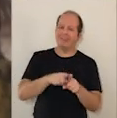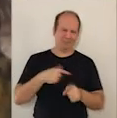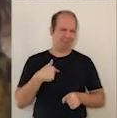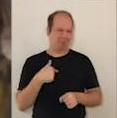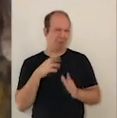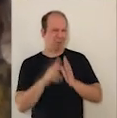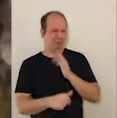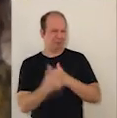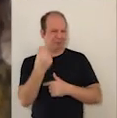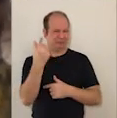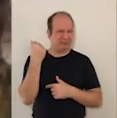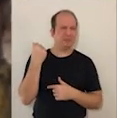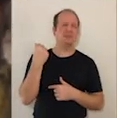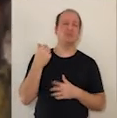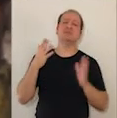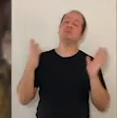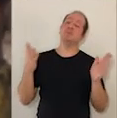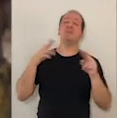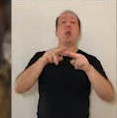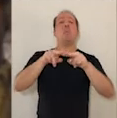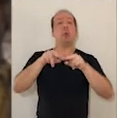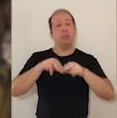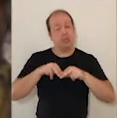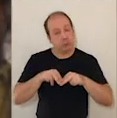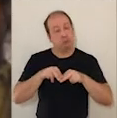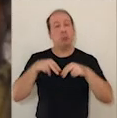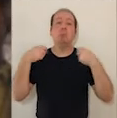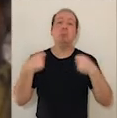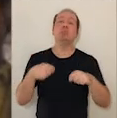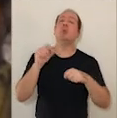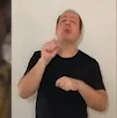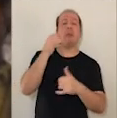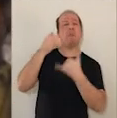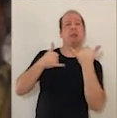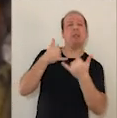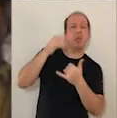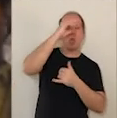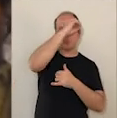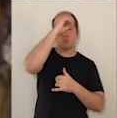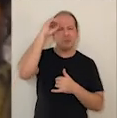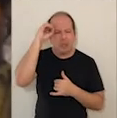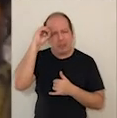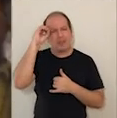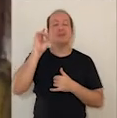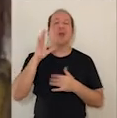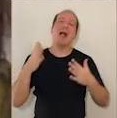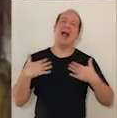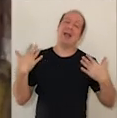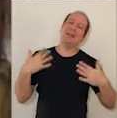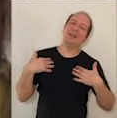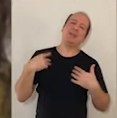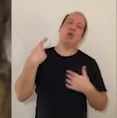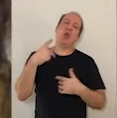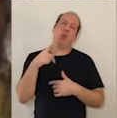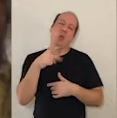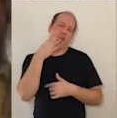Meu dinheiro? Por isso, deve dizer que foi apenas uma brincadeira inocente para dar um pouco de alegria ao moribundo.